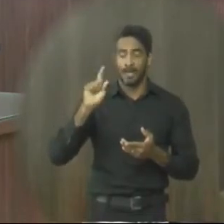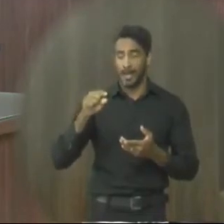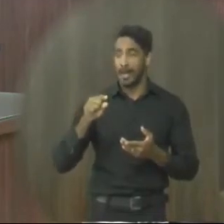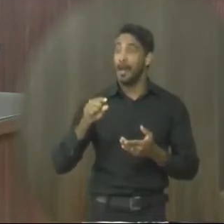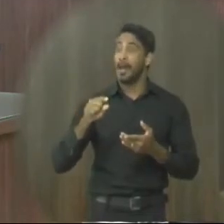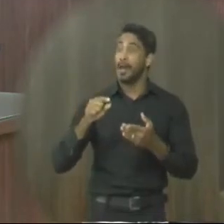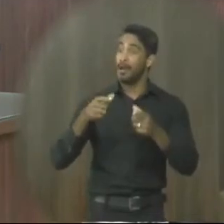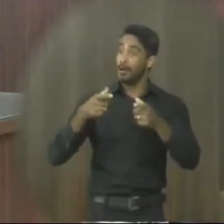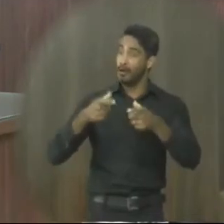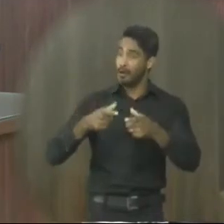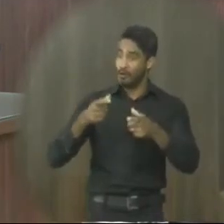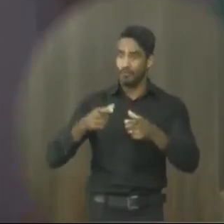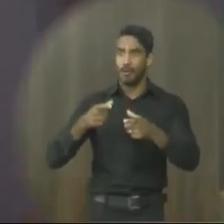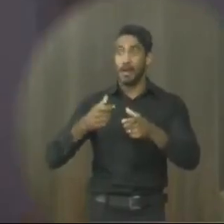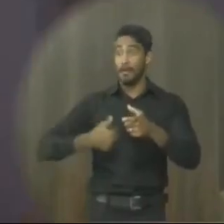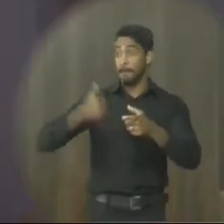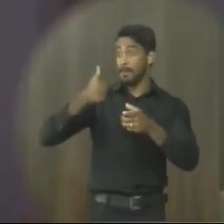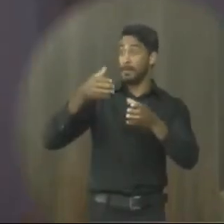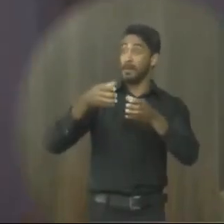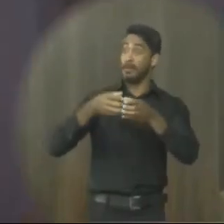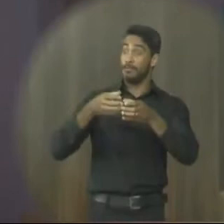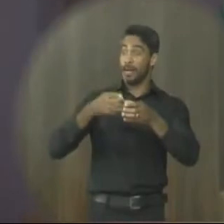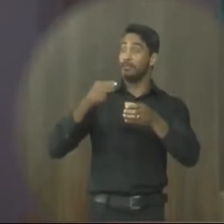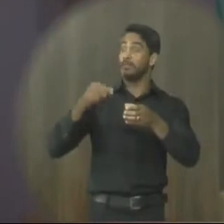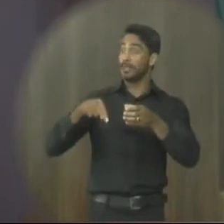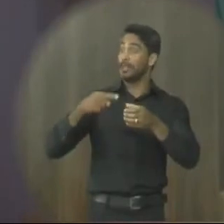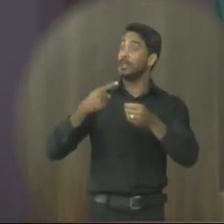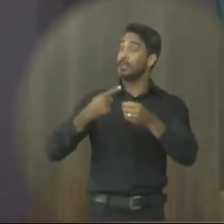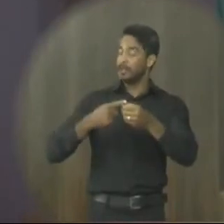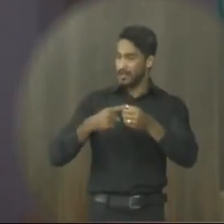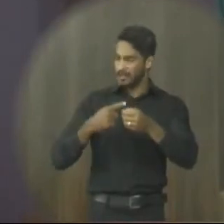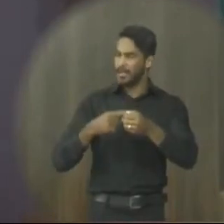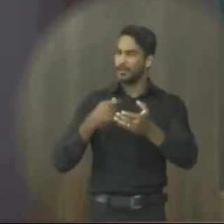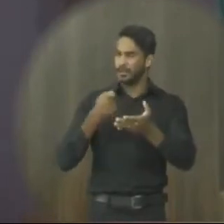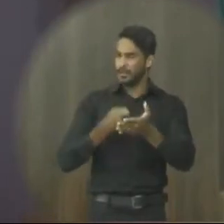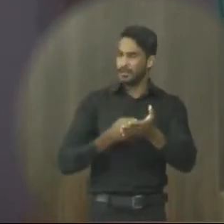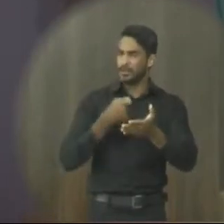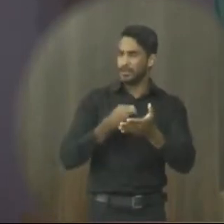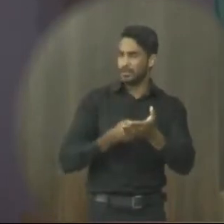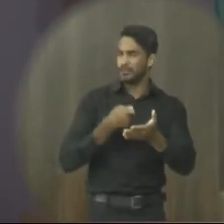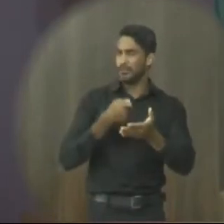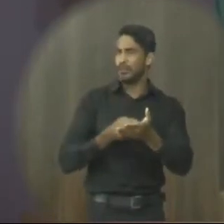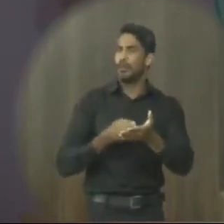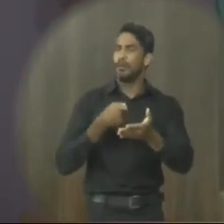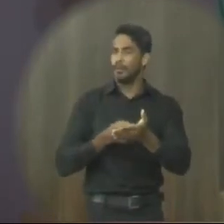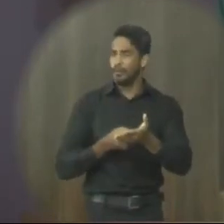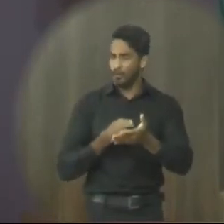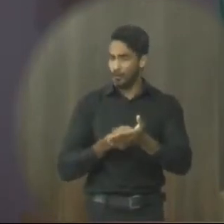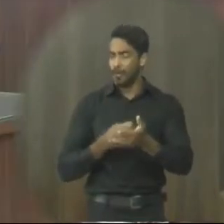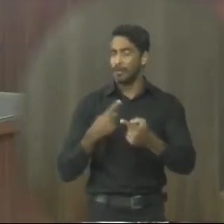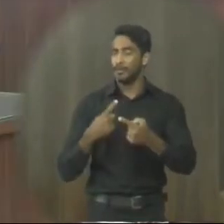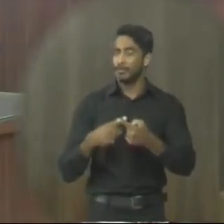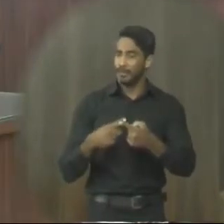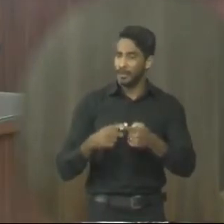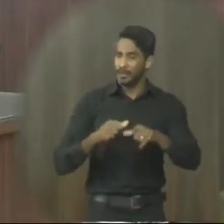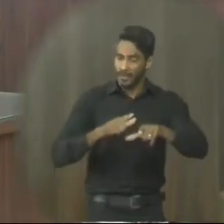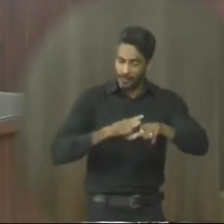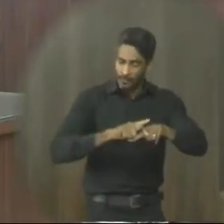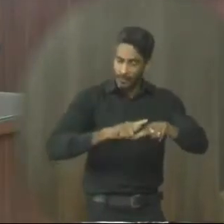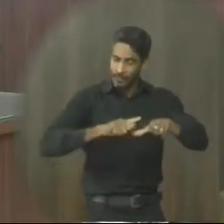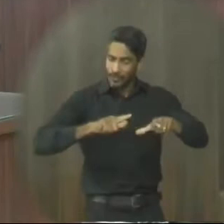tradicional, antigo, é um dos primeiros bairros da cidade, e eles estão cobrando, porque a gente está fazendo